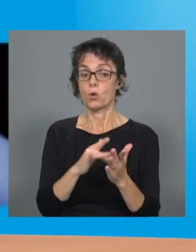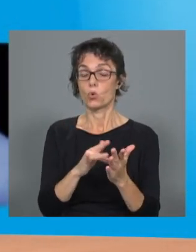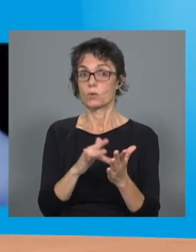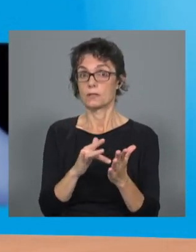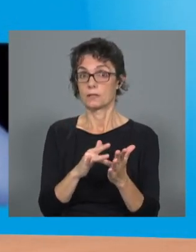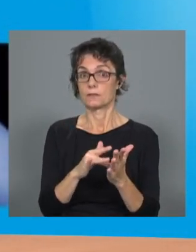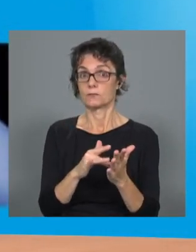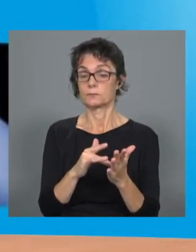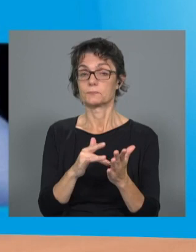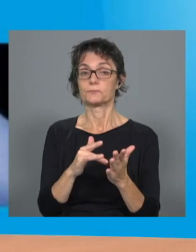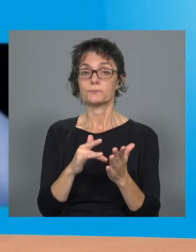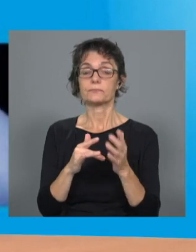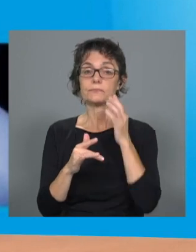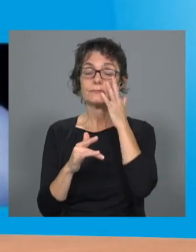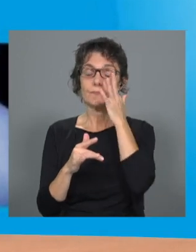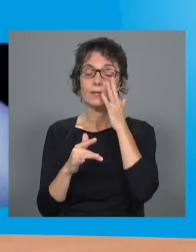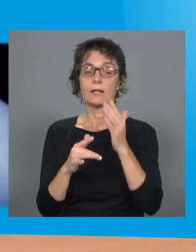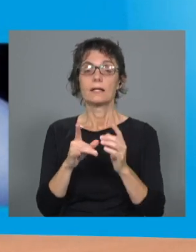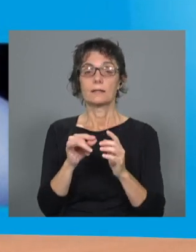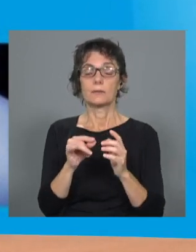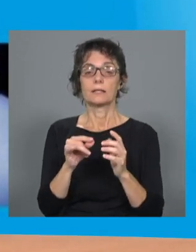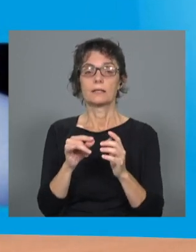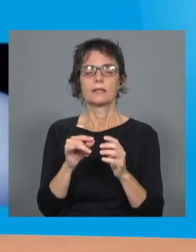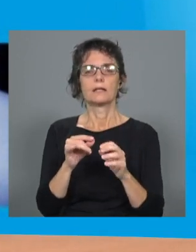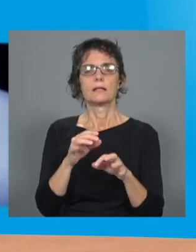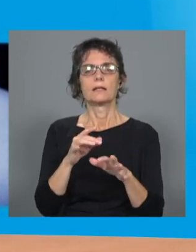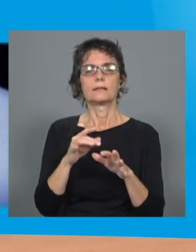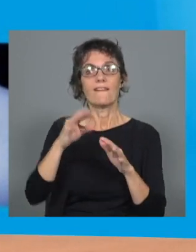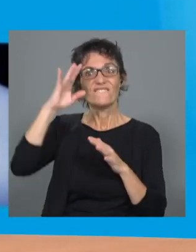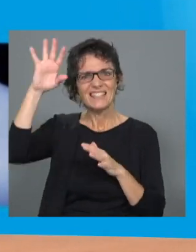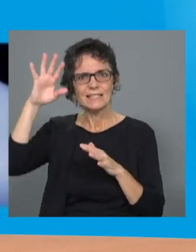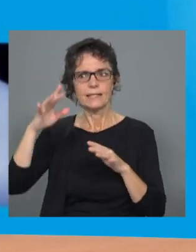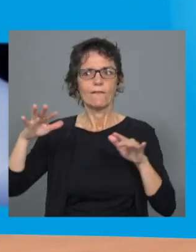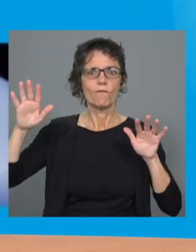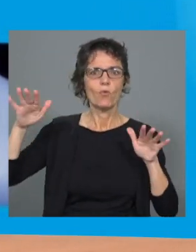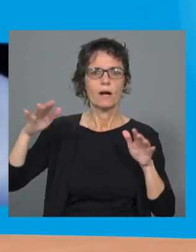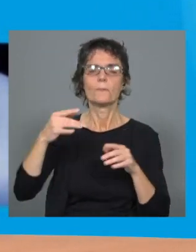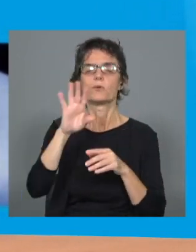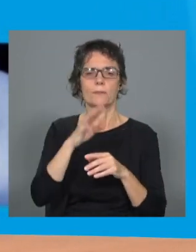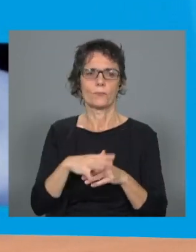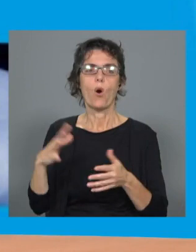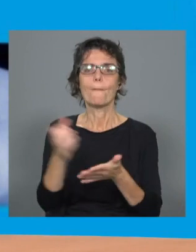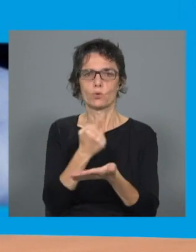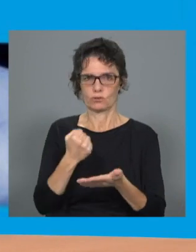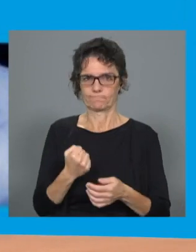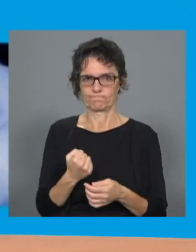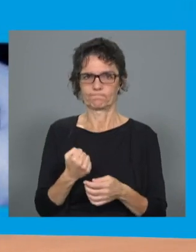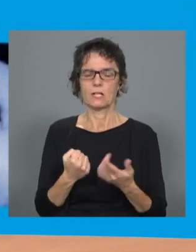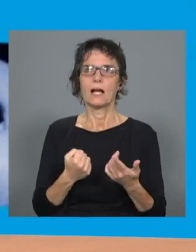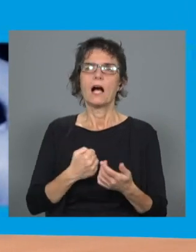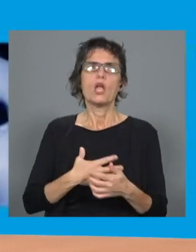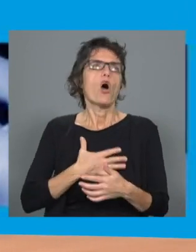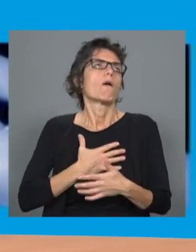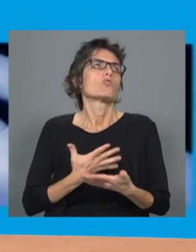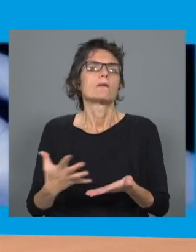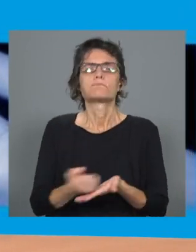da fantasia, não falámos do lado do voar. Há um dos contos, por exemplo, que nos convida, que dá-nos a visão da mosca, e muitas vezes nós dizemos, quem me dera ser mosca para ver isto